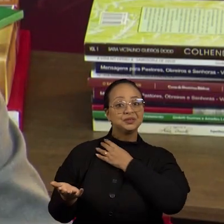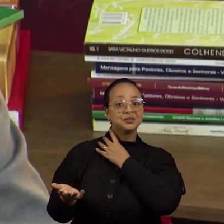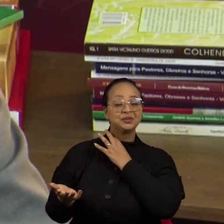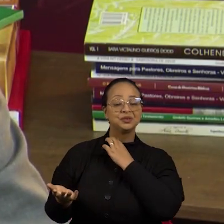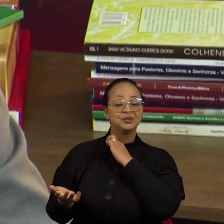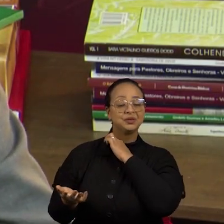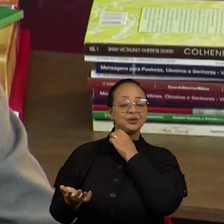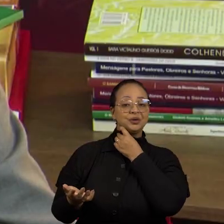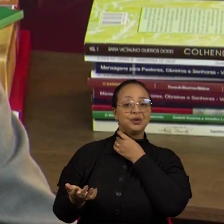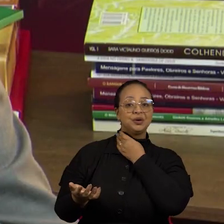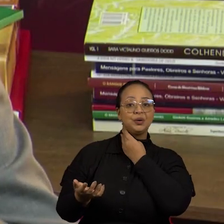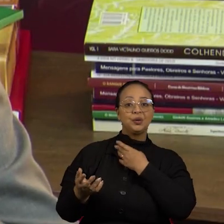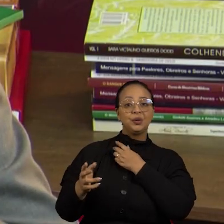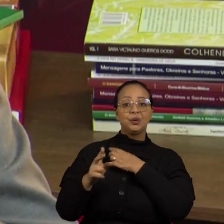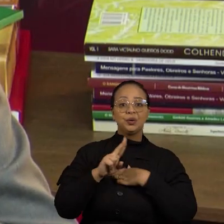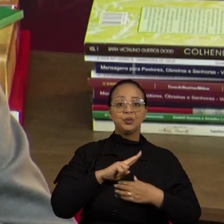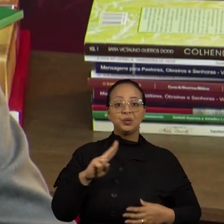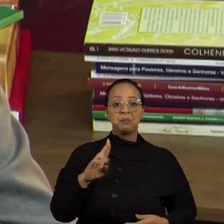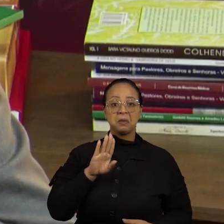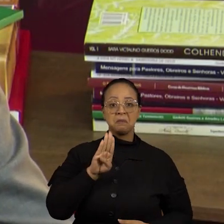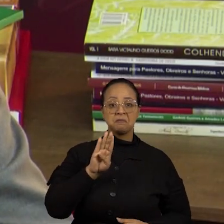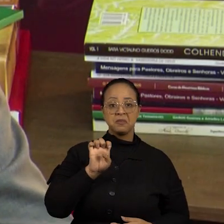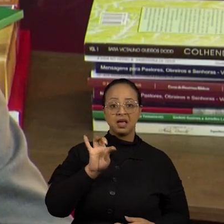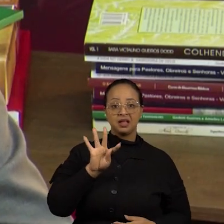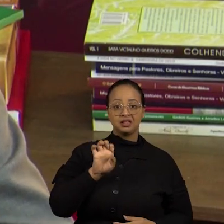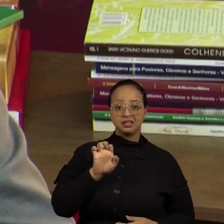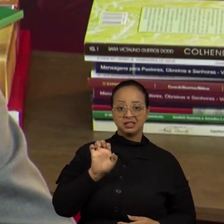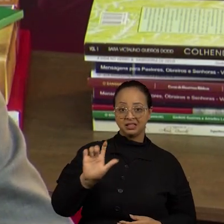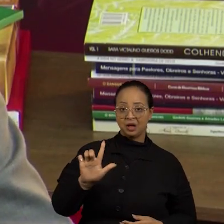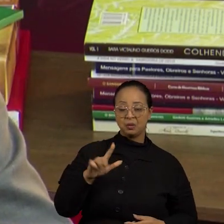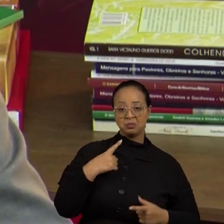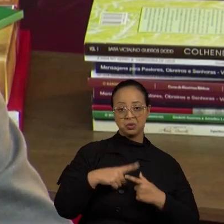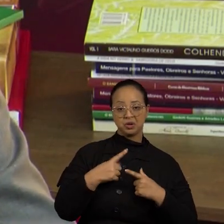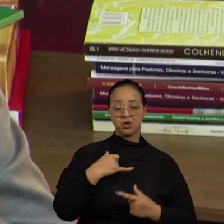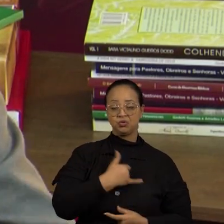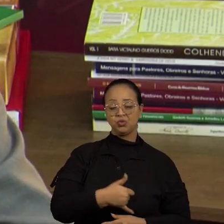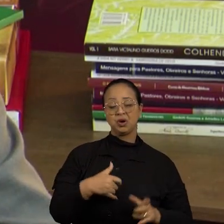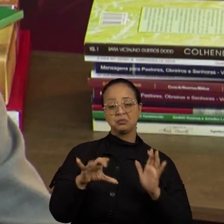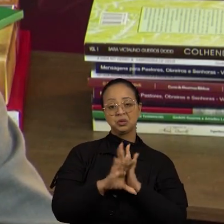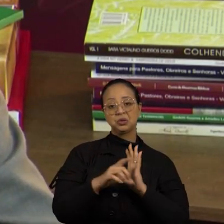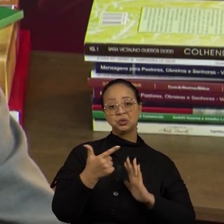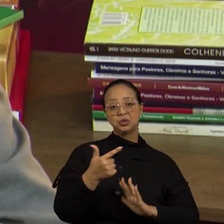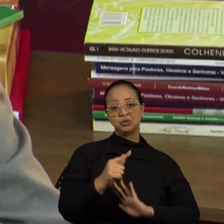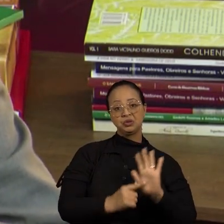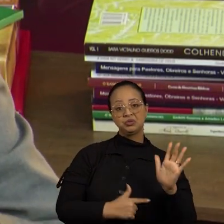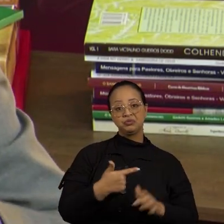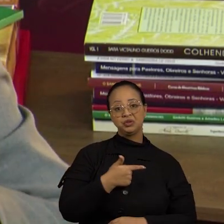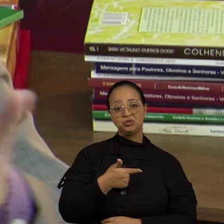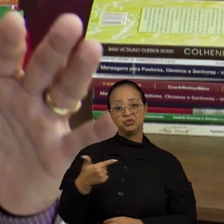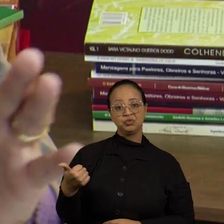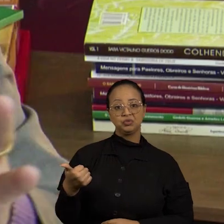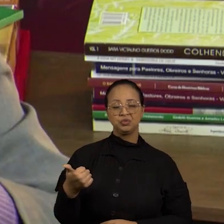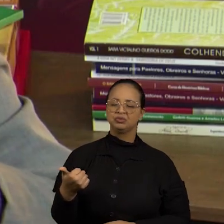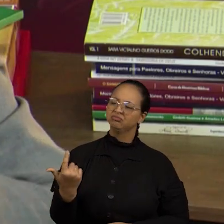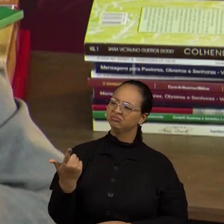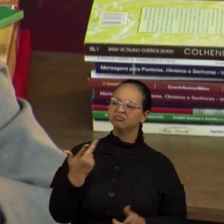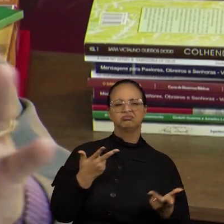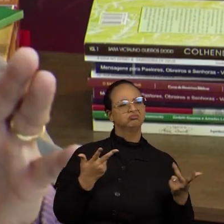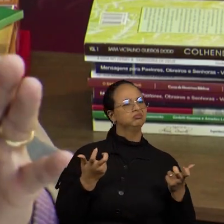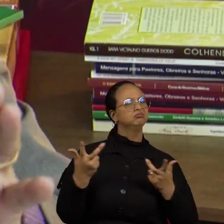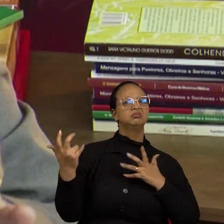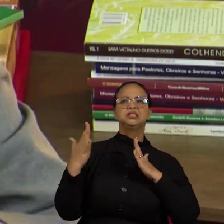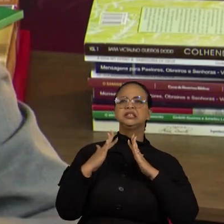expressão profética, porque quando nós olhamos lá em João 2, 19, 21, o Senhor Jesus ele olha para o templo e fala assim: olha, esse templo eu